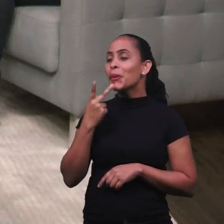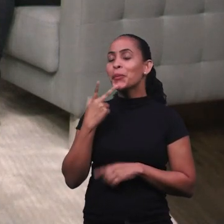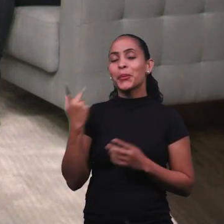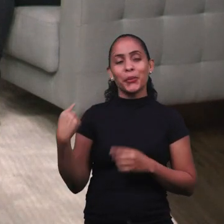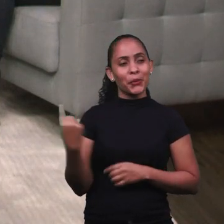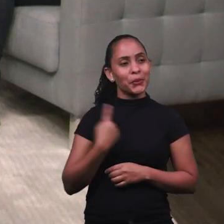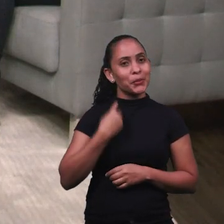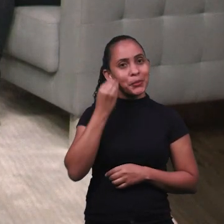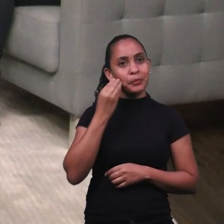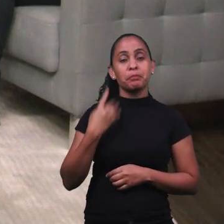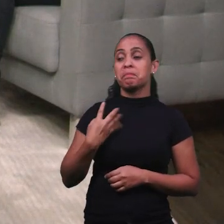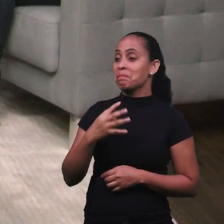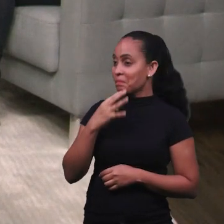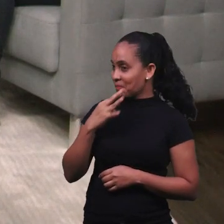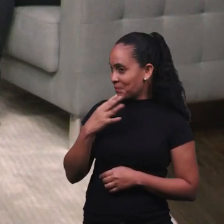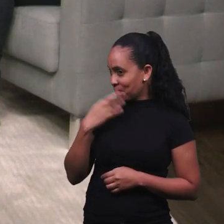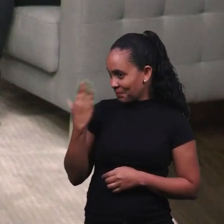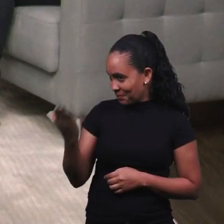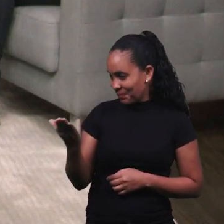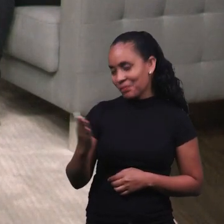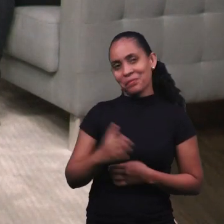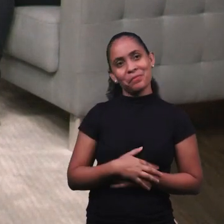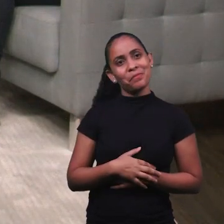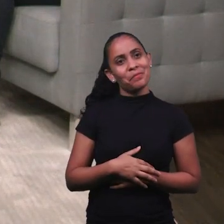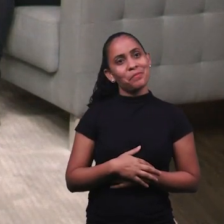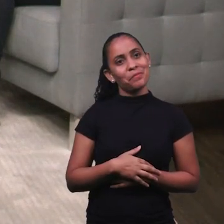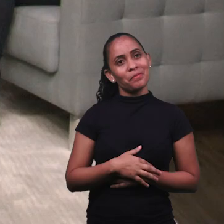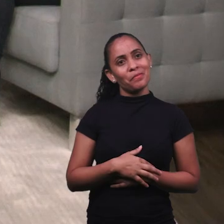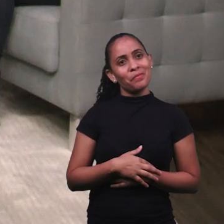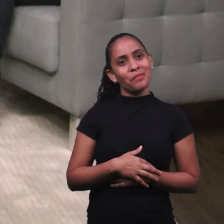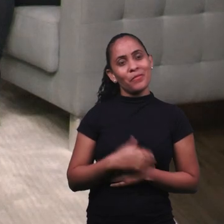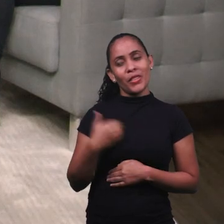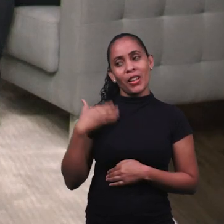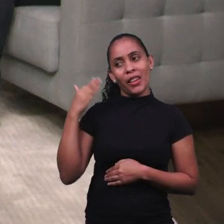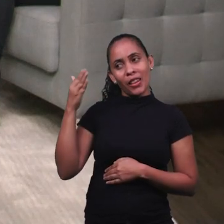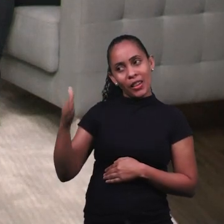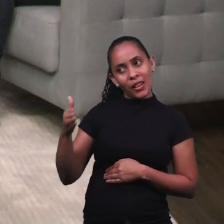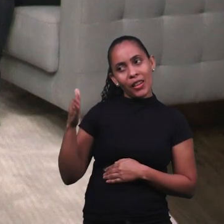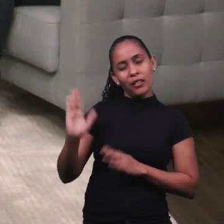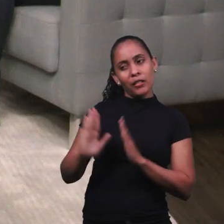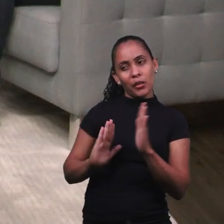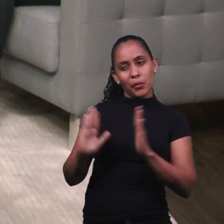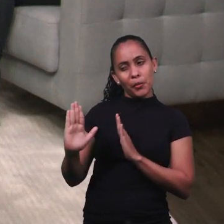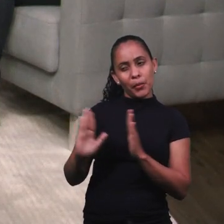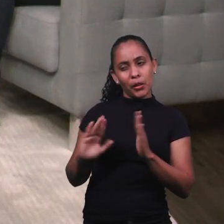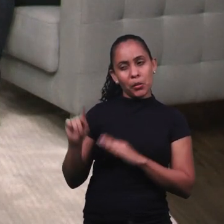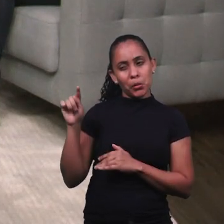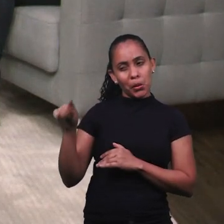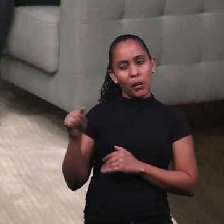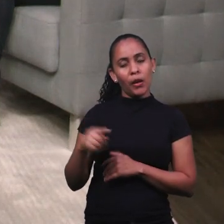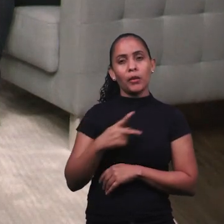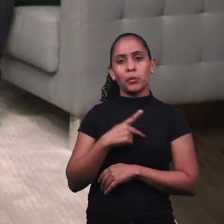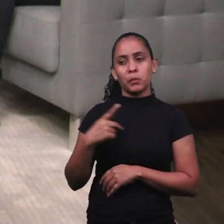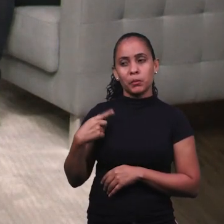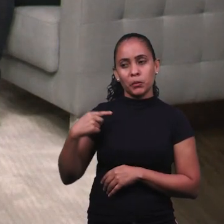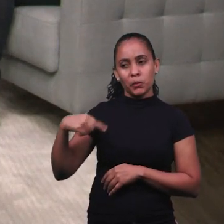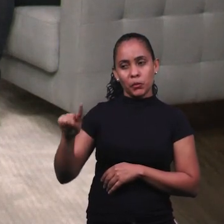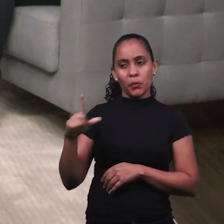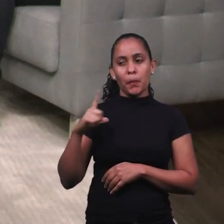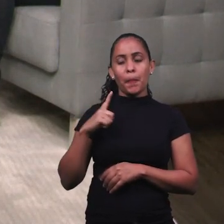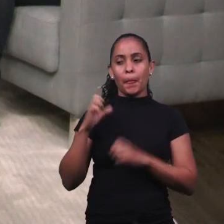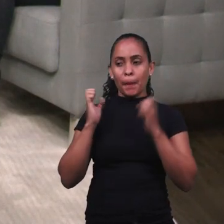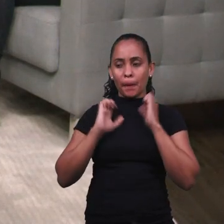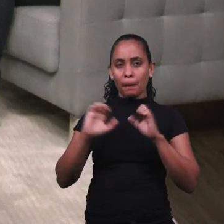gente. Conheço sim. No tempo que eu estive no ministério ali em Ponte Rasa, nós fomos fazer uma serenata ali